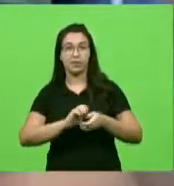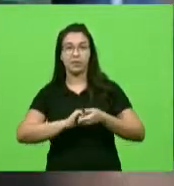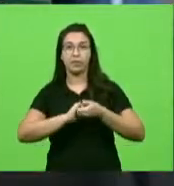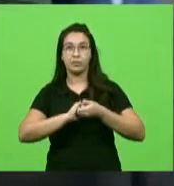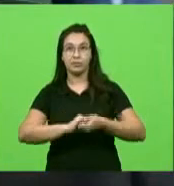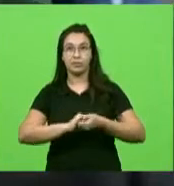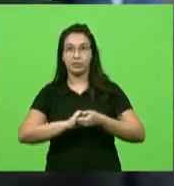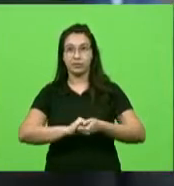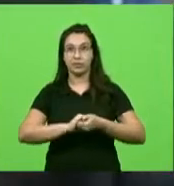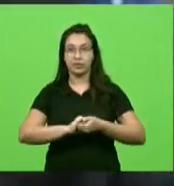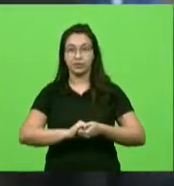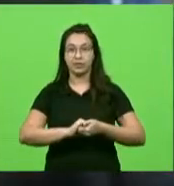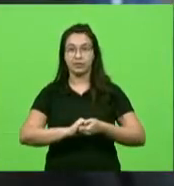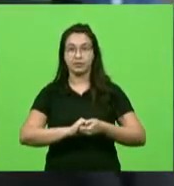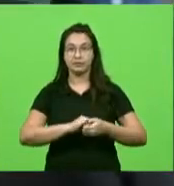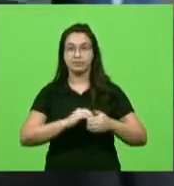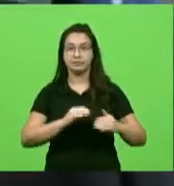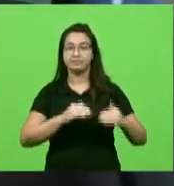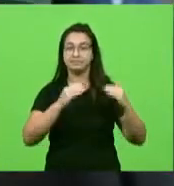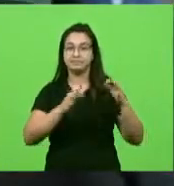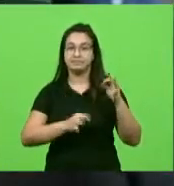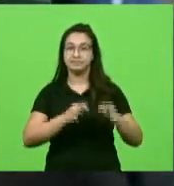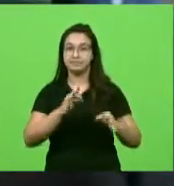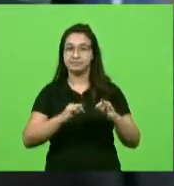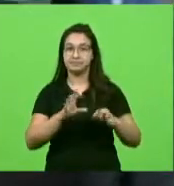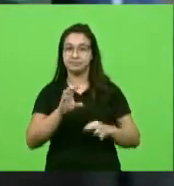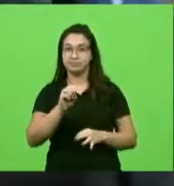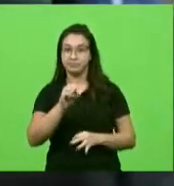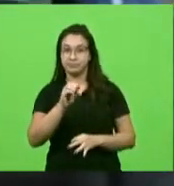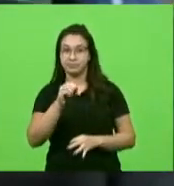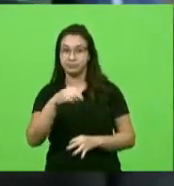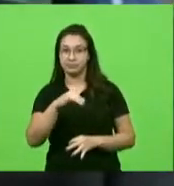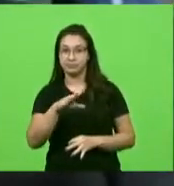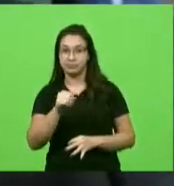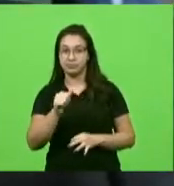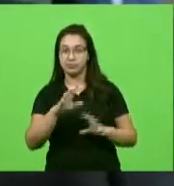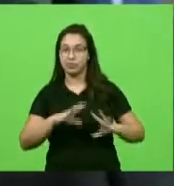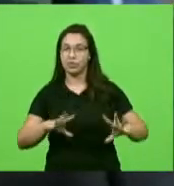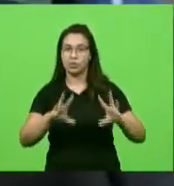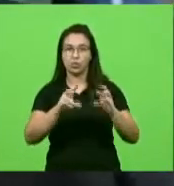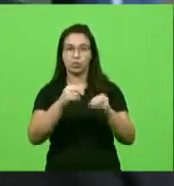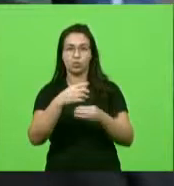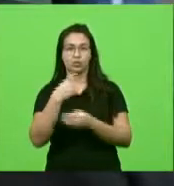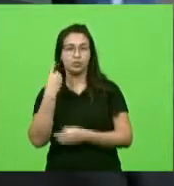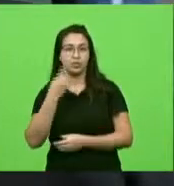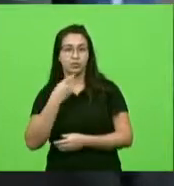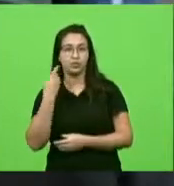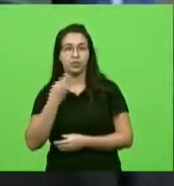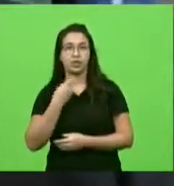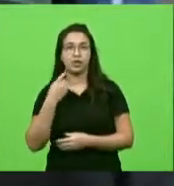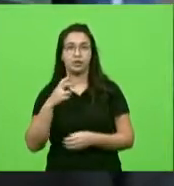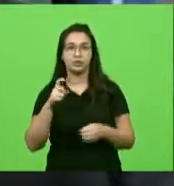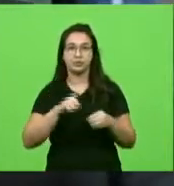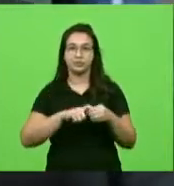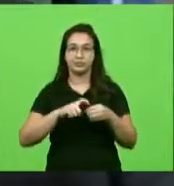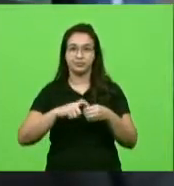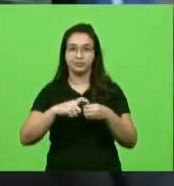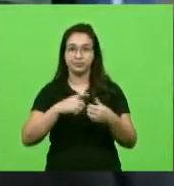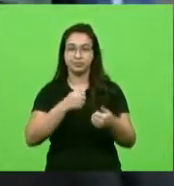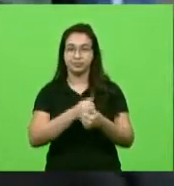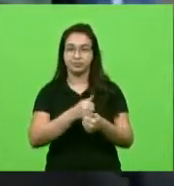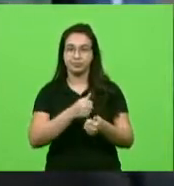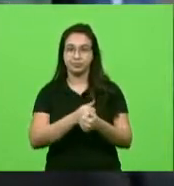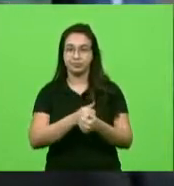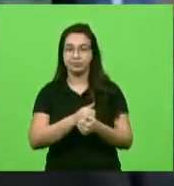a desembargadora Sônia, os demais desembargadores, bem como também a todos os deputados que fazem parte deste tribunal.